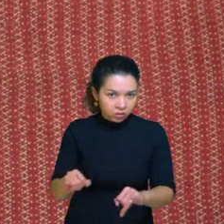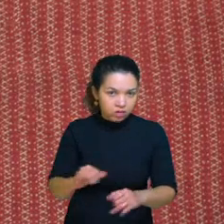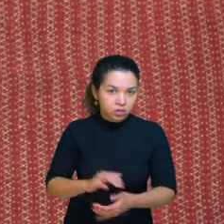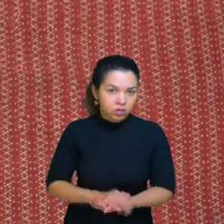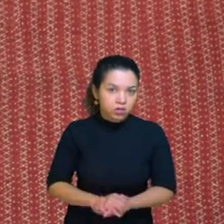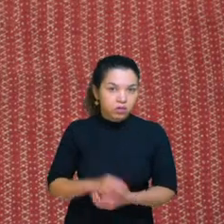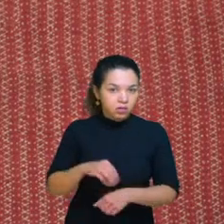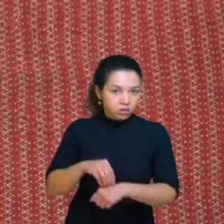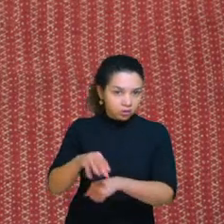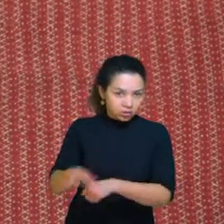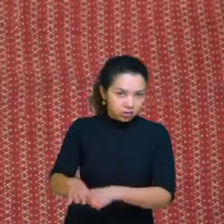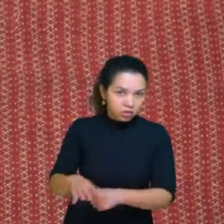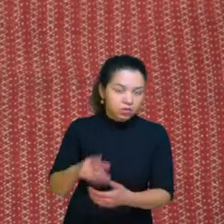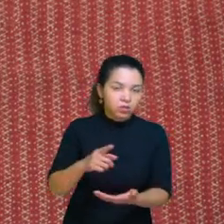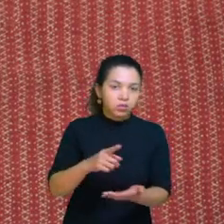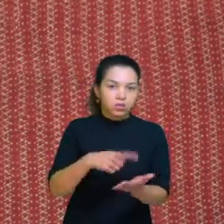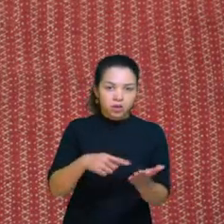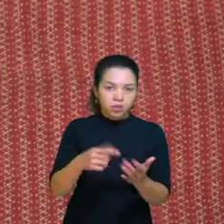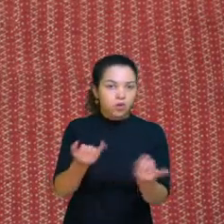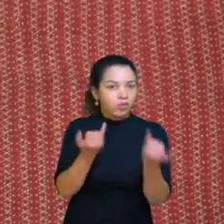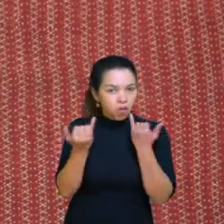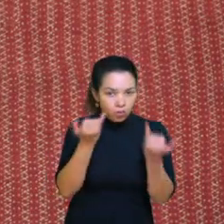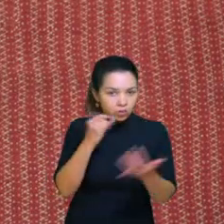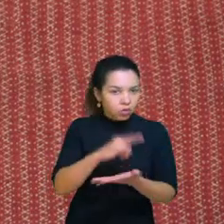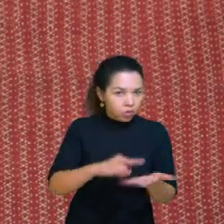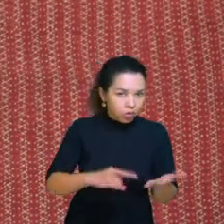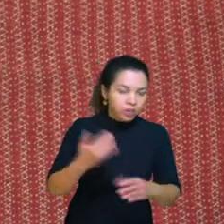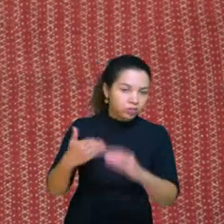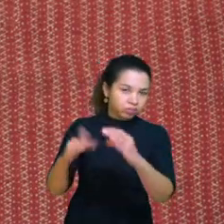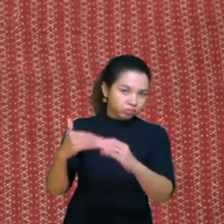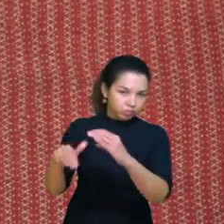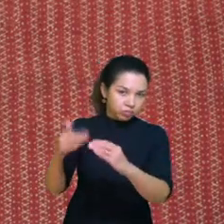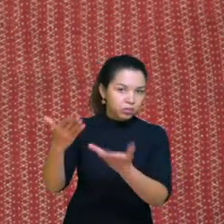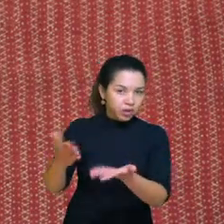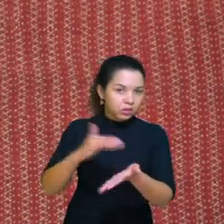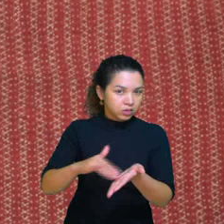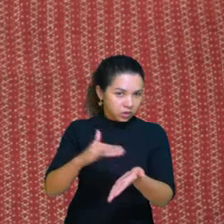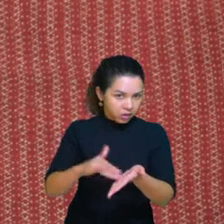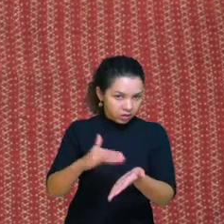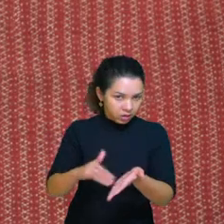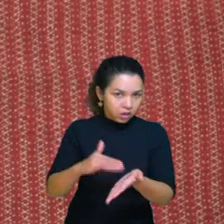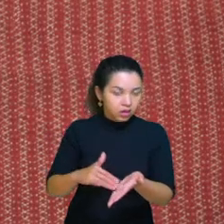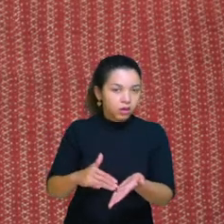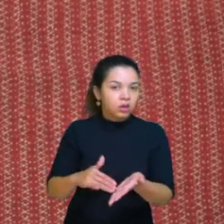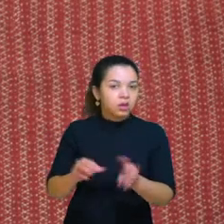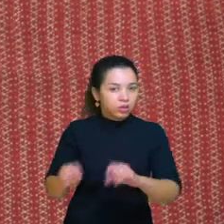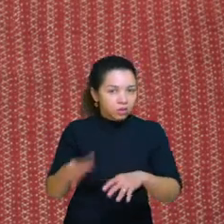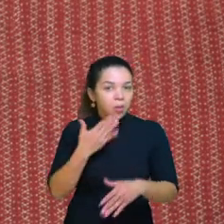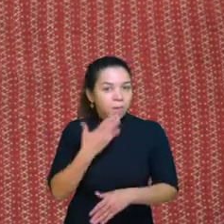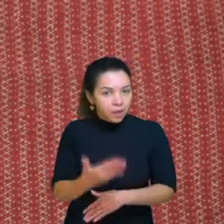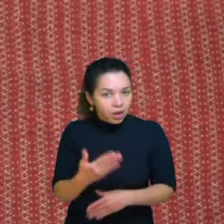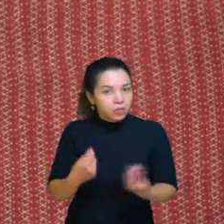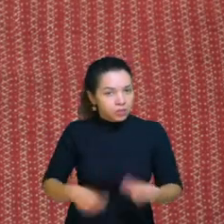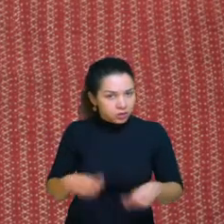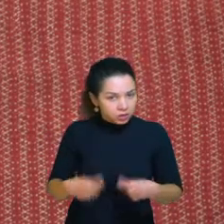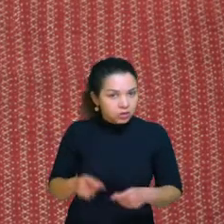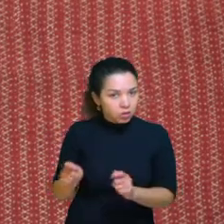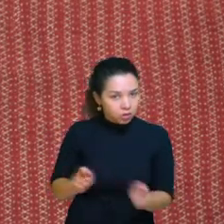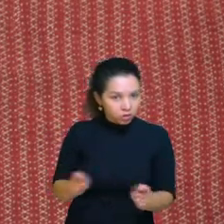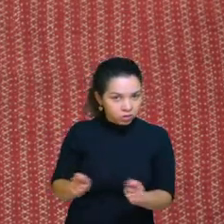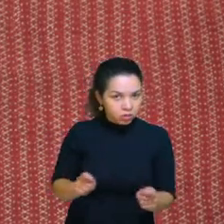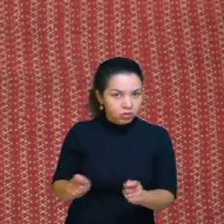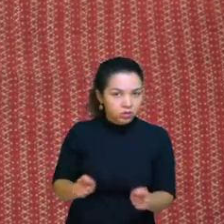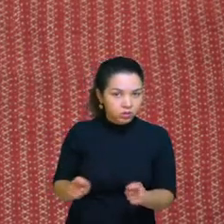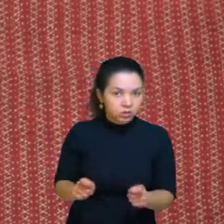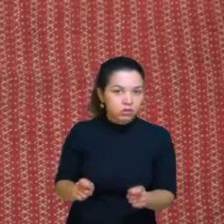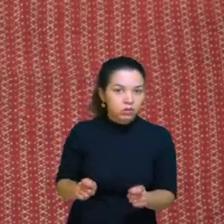encaminha todos os dados todas as informações faz tudo aquilo que a secretaria pede e que precisa como forma de controle né